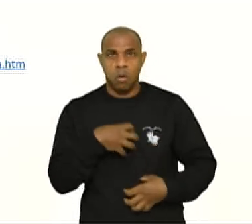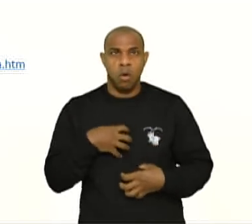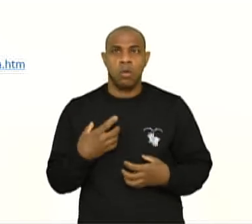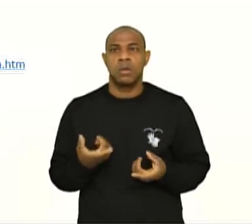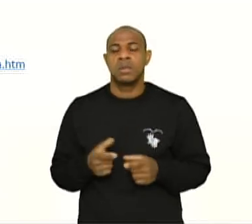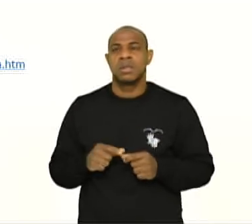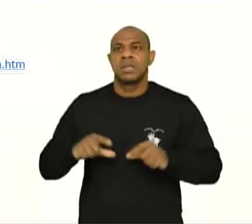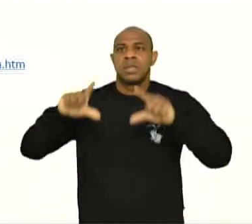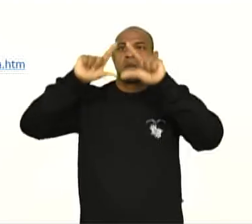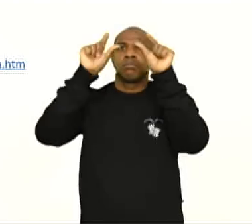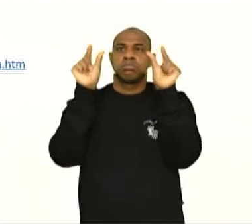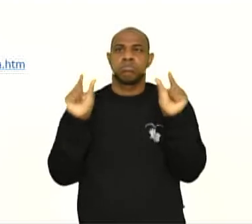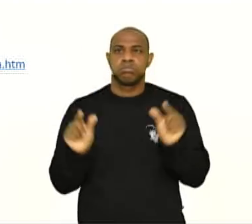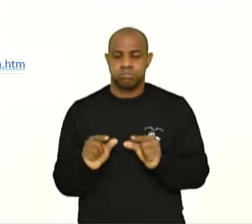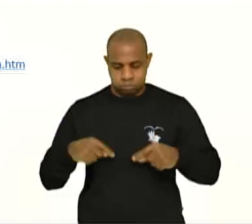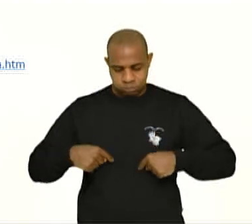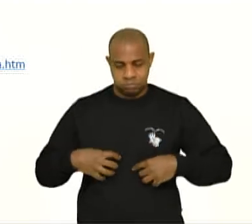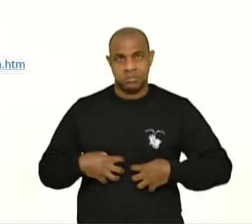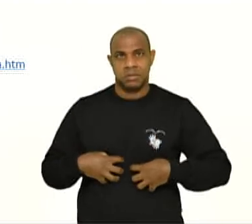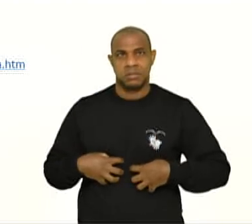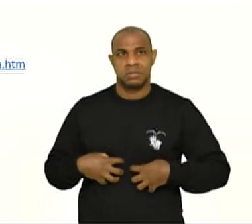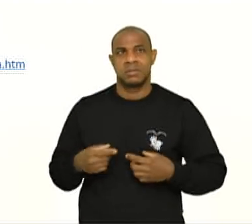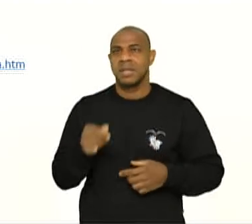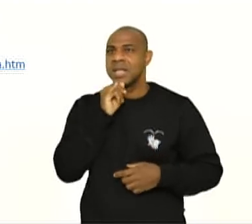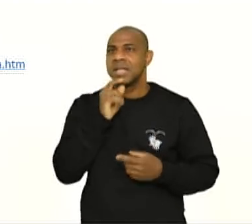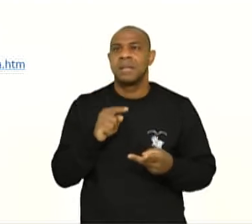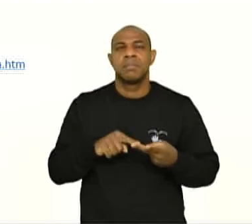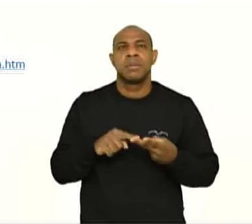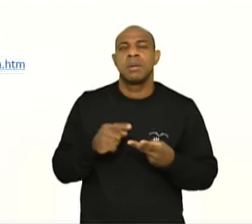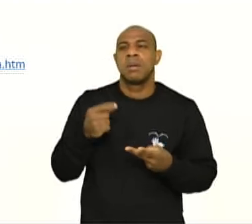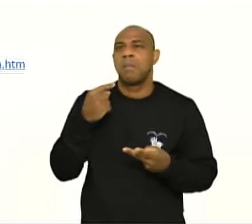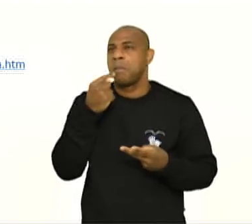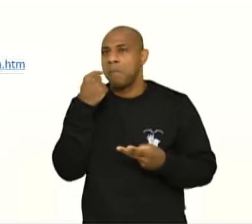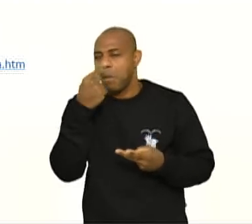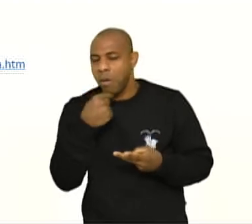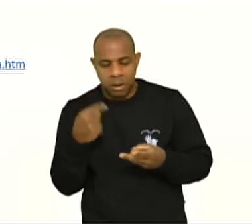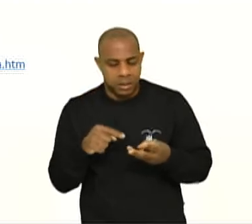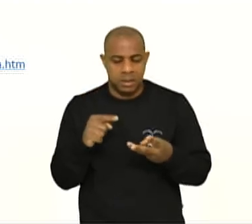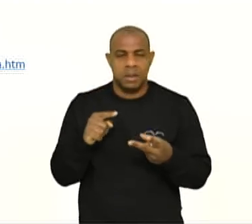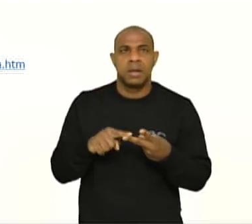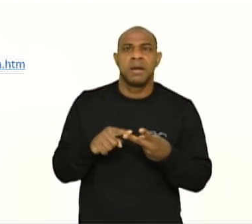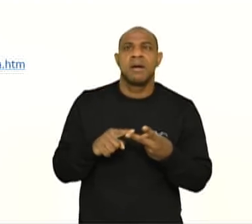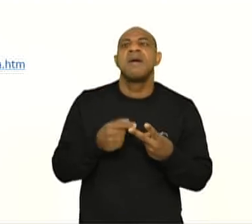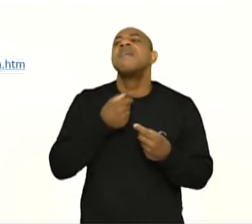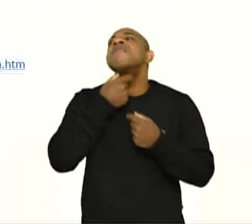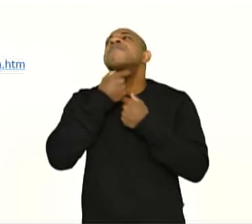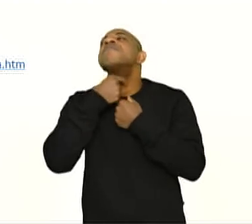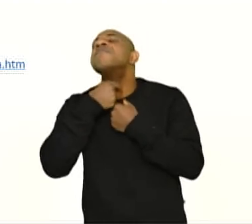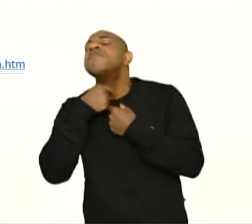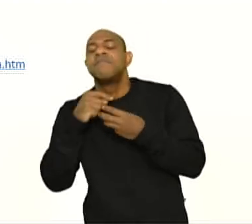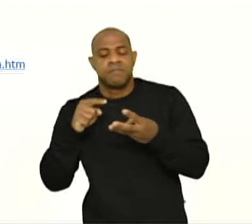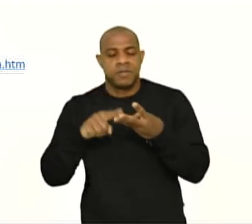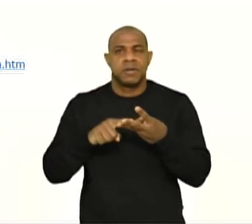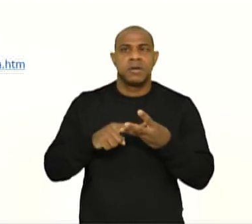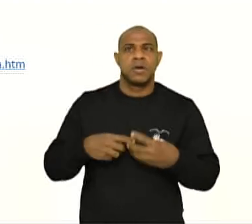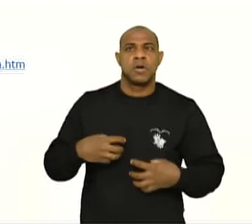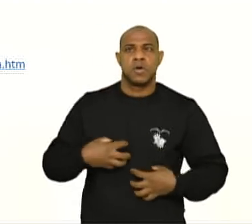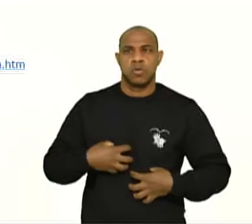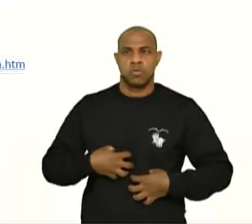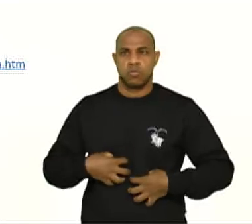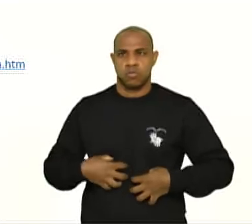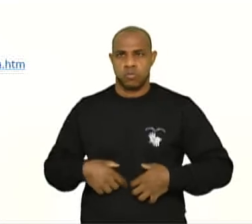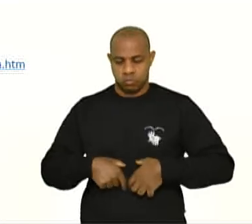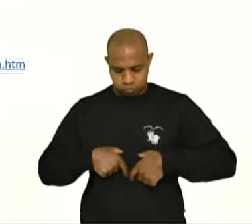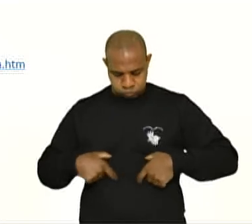sistema digestório, por exemplo, né? Boca, a faringe, né? O estômago,